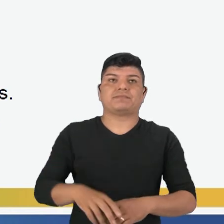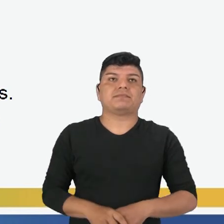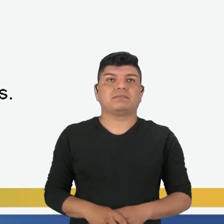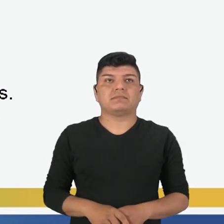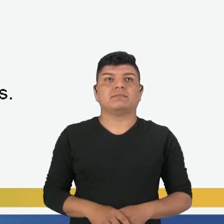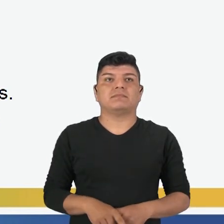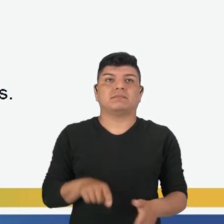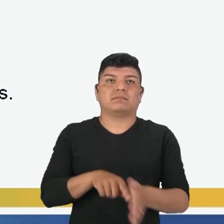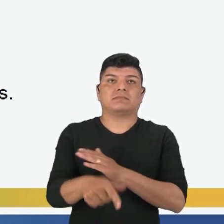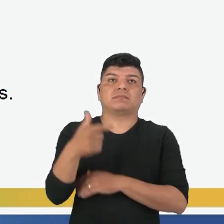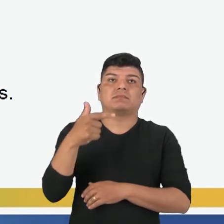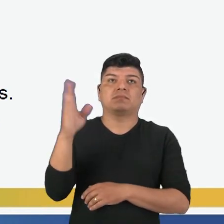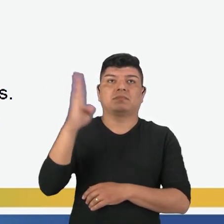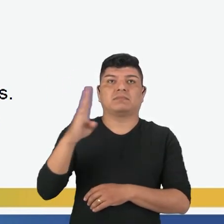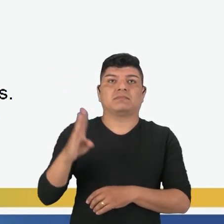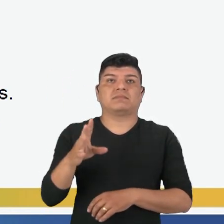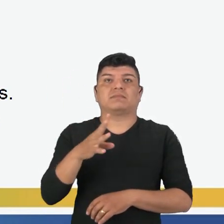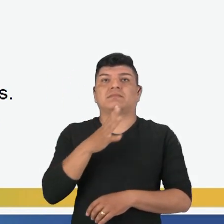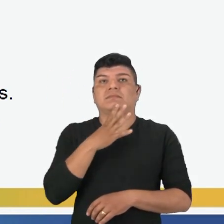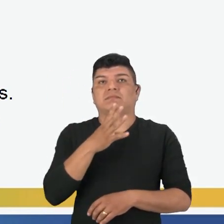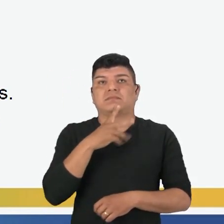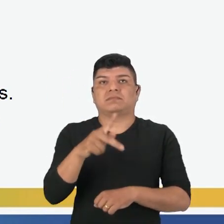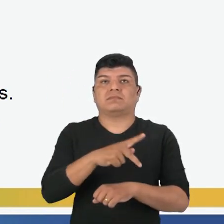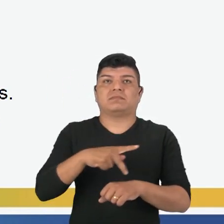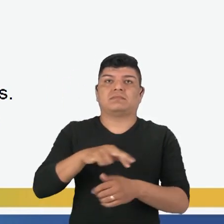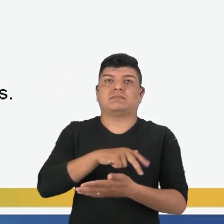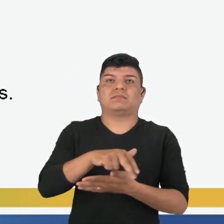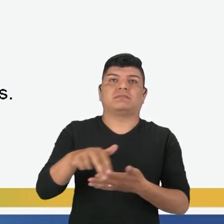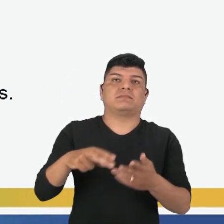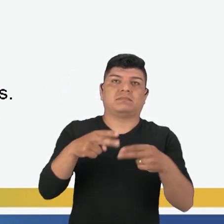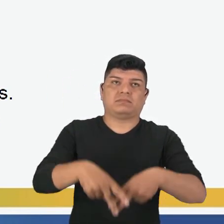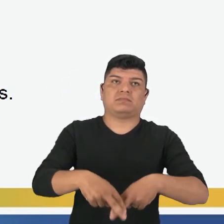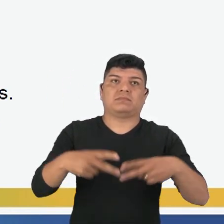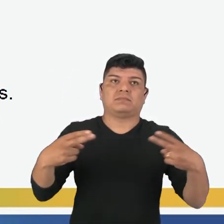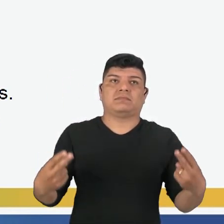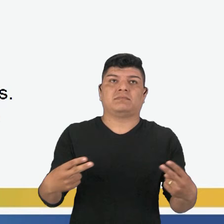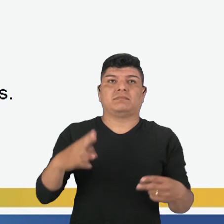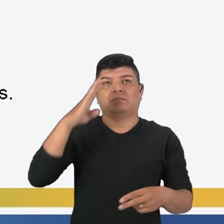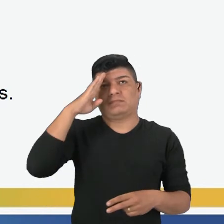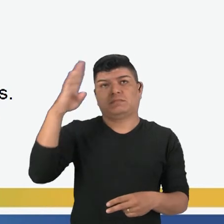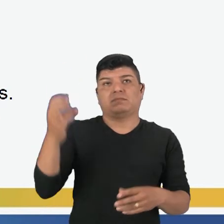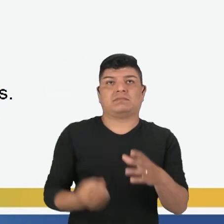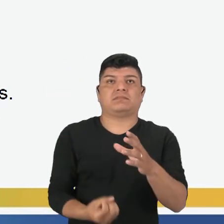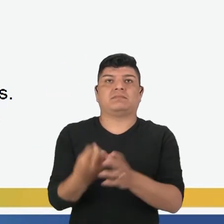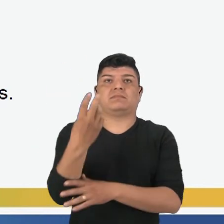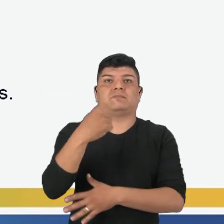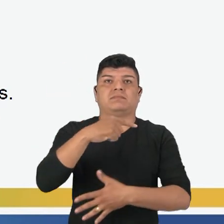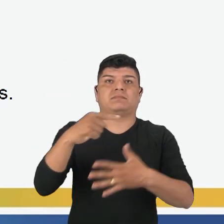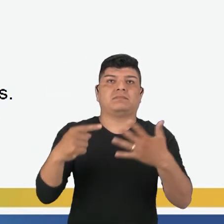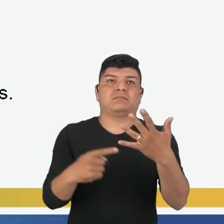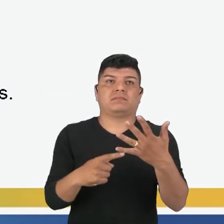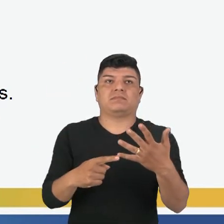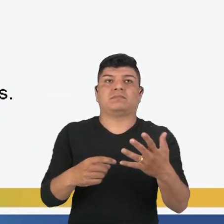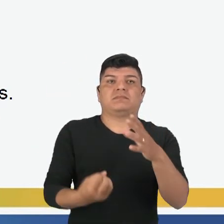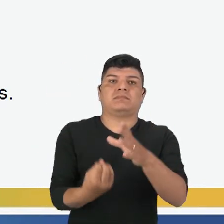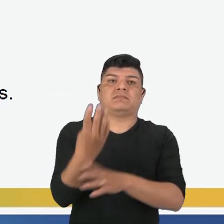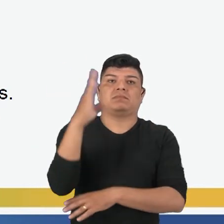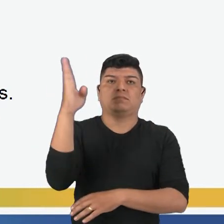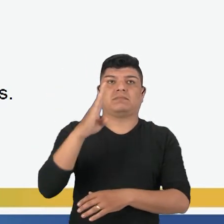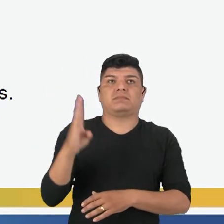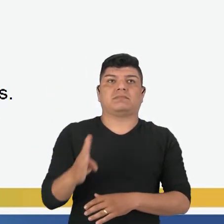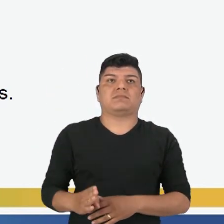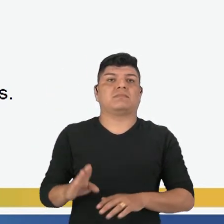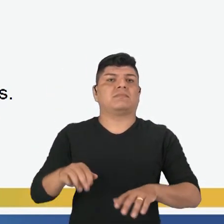é conhecido por ser um país multiétnico. São colocados como os principais elementos formadores da nação brasileira. Quem forma a